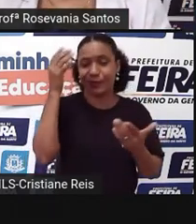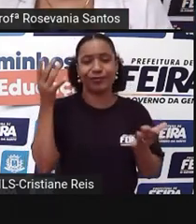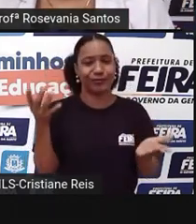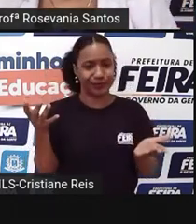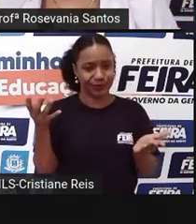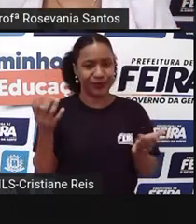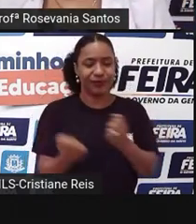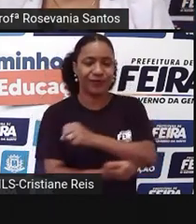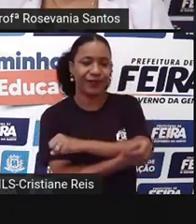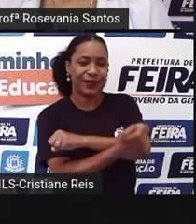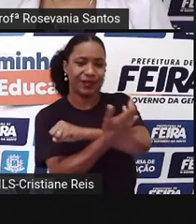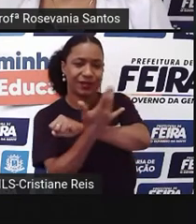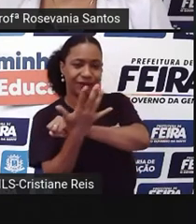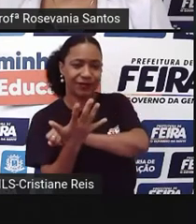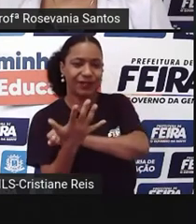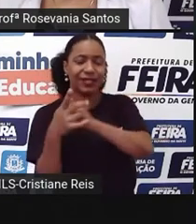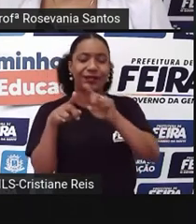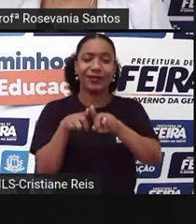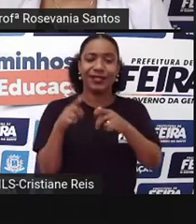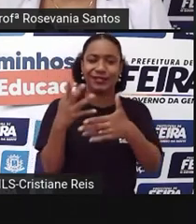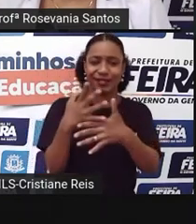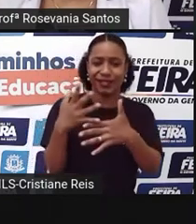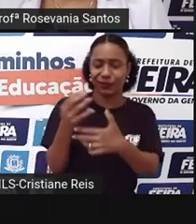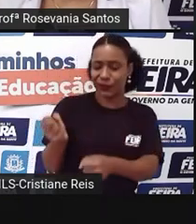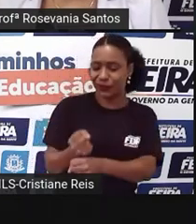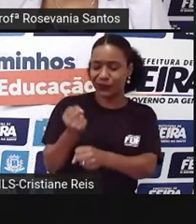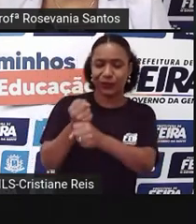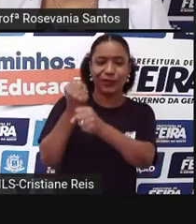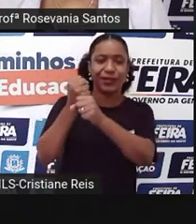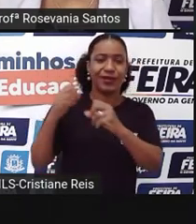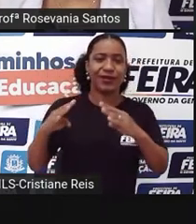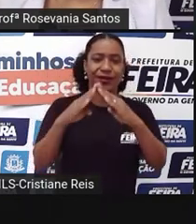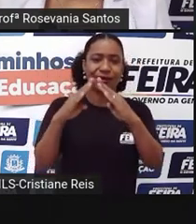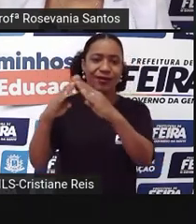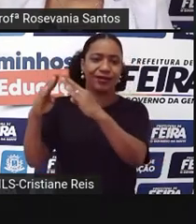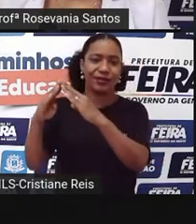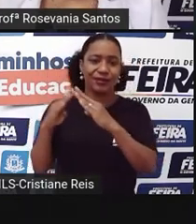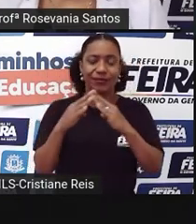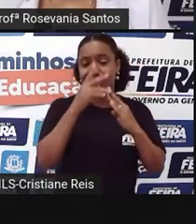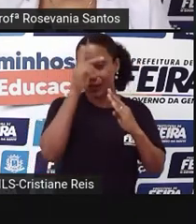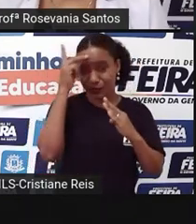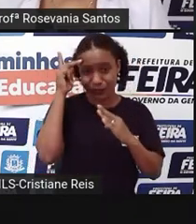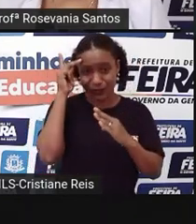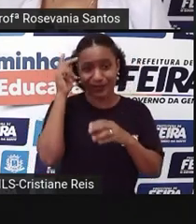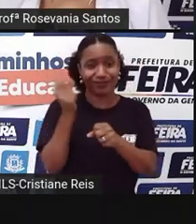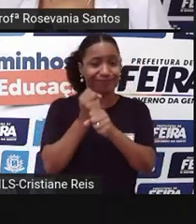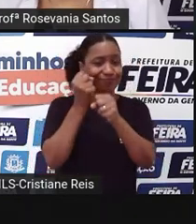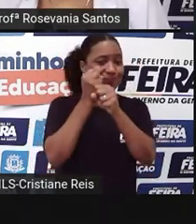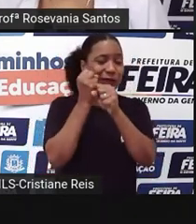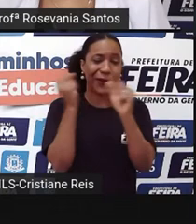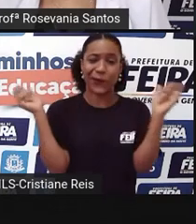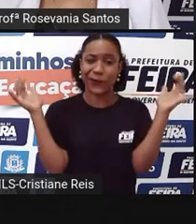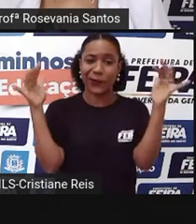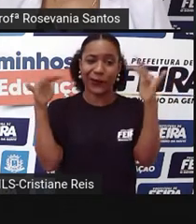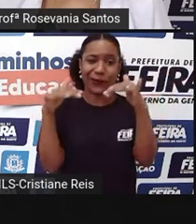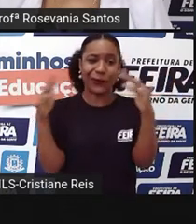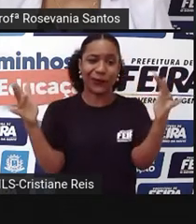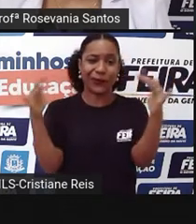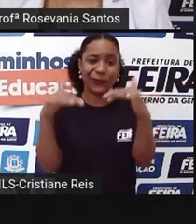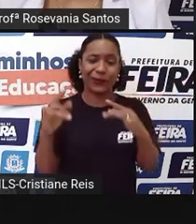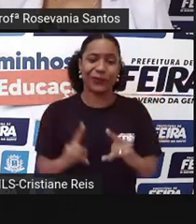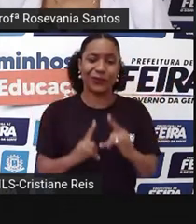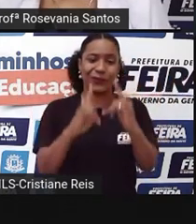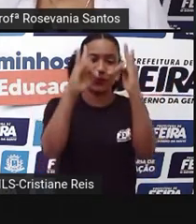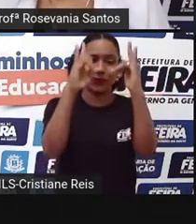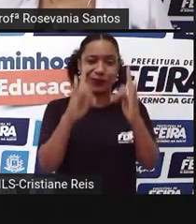das cidades, que, como vocês perceberam, se tem muita gente morando aqui, tem muita casa também, né, muita construção. Precisa de